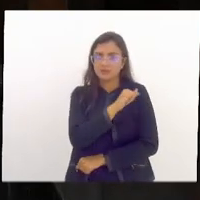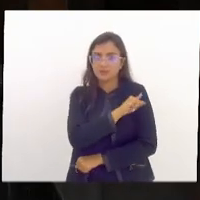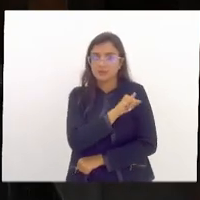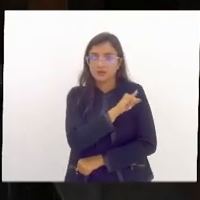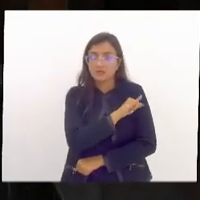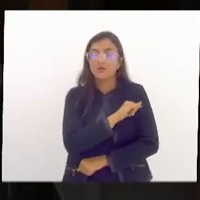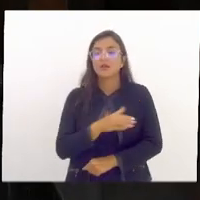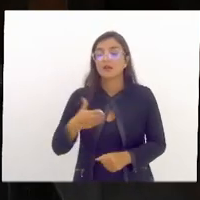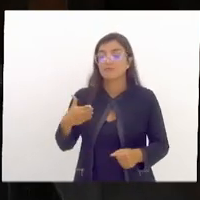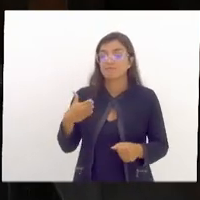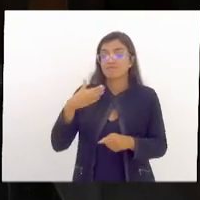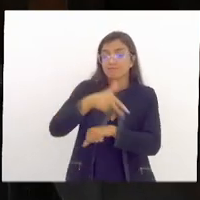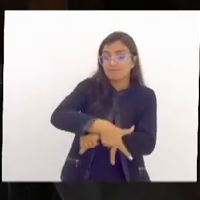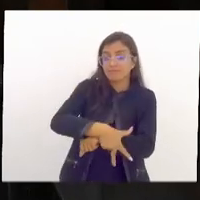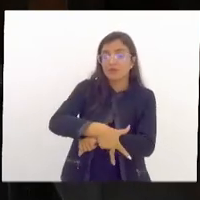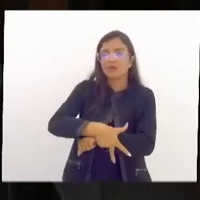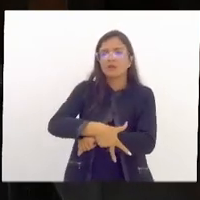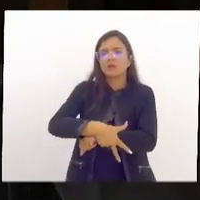sem triênio,